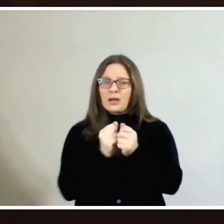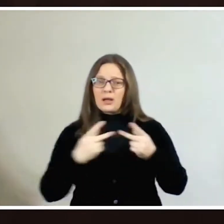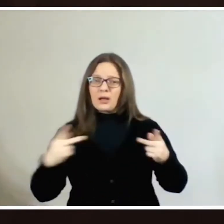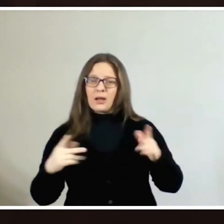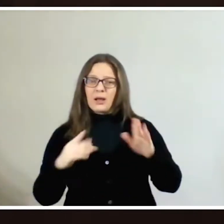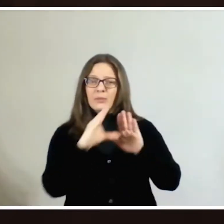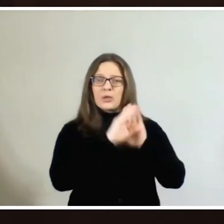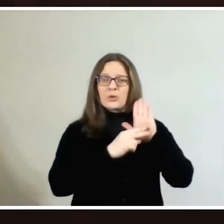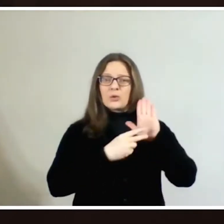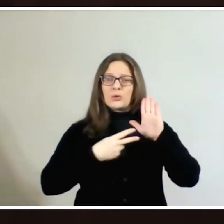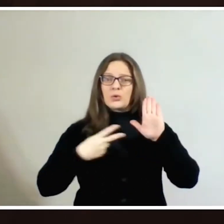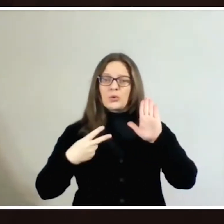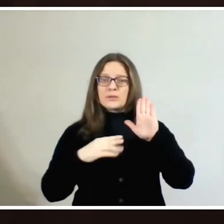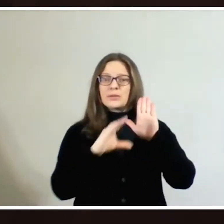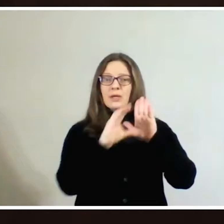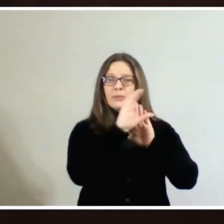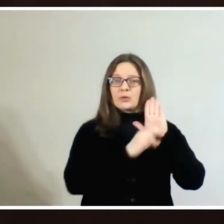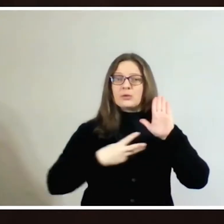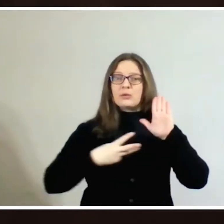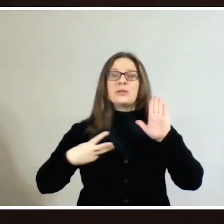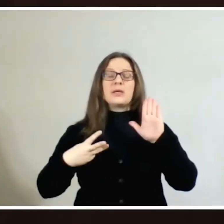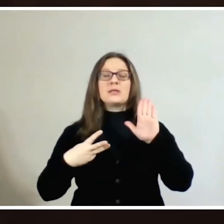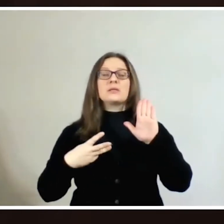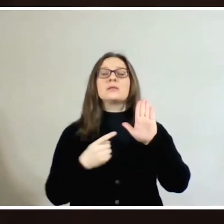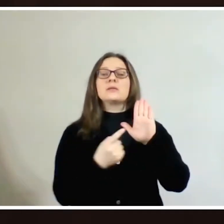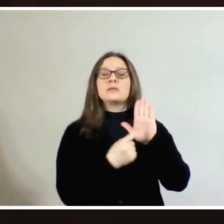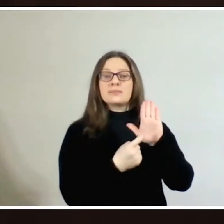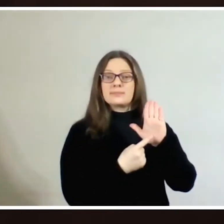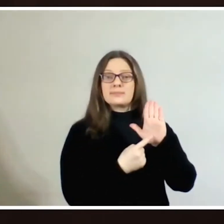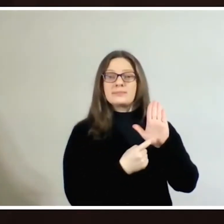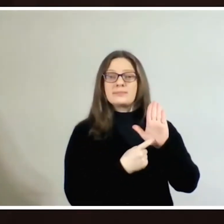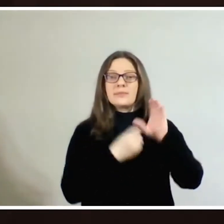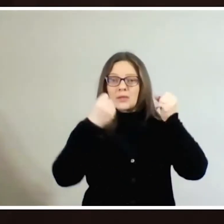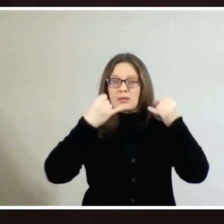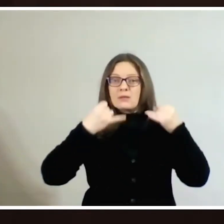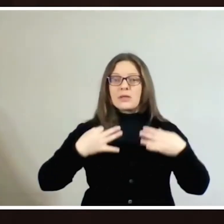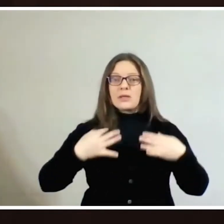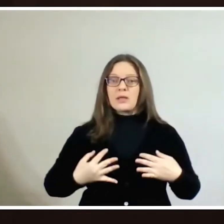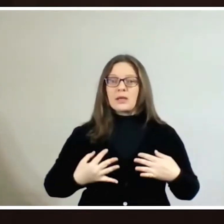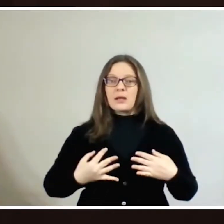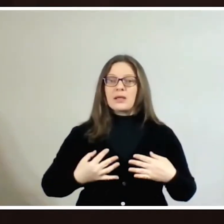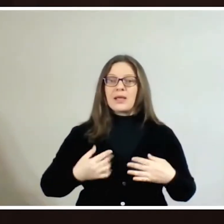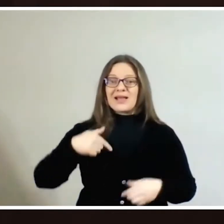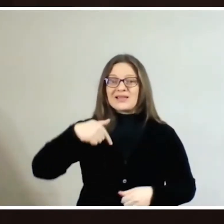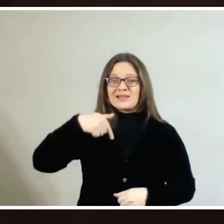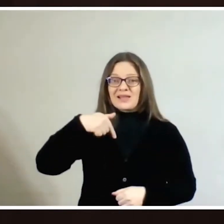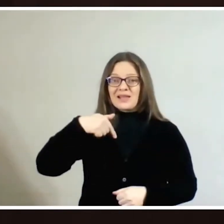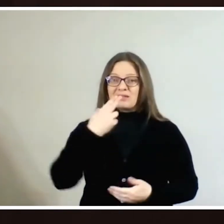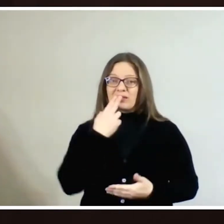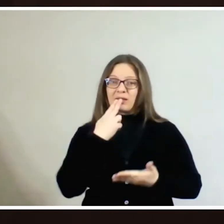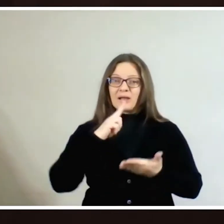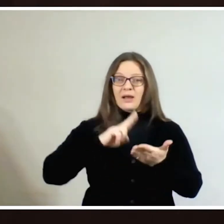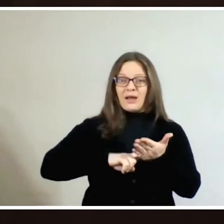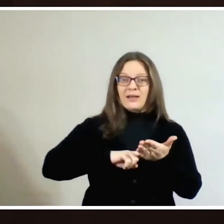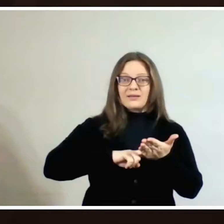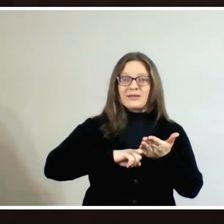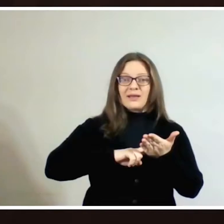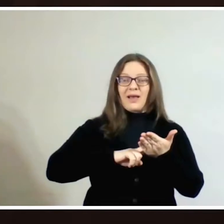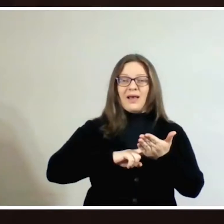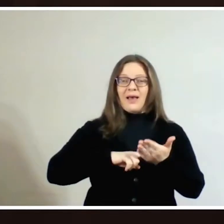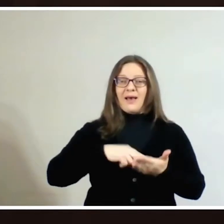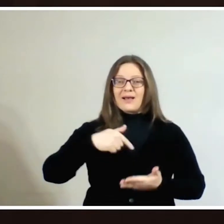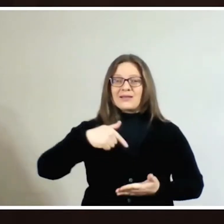de Apocalipse, onde ali estão descritas as 7 cartas às 7 igrejas da Ásia